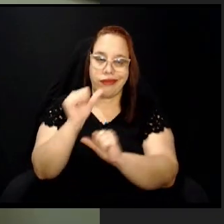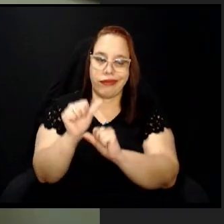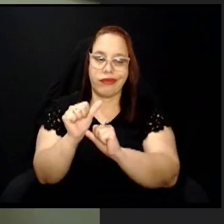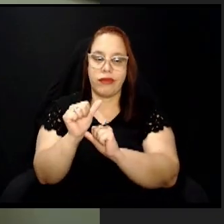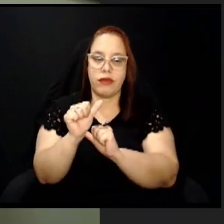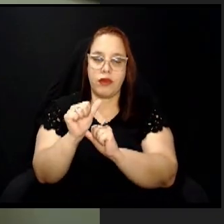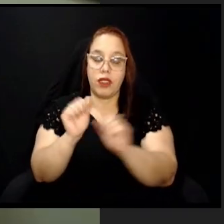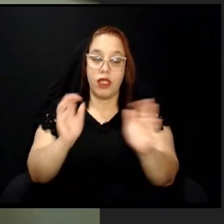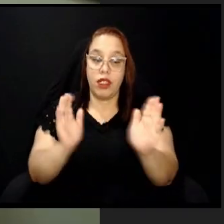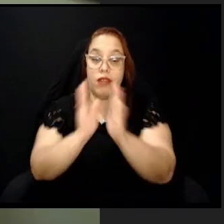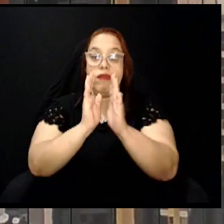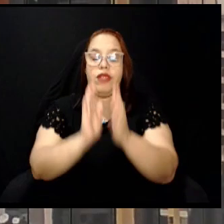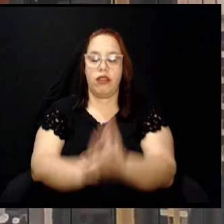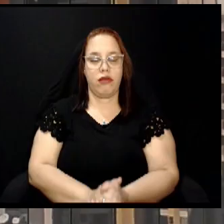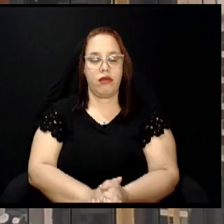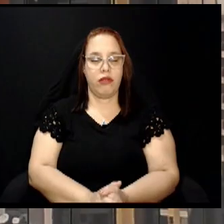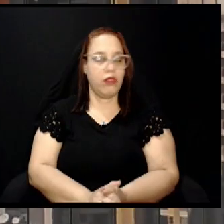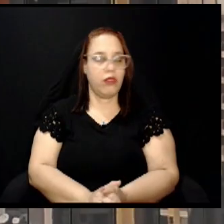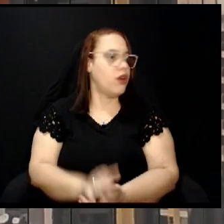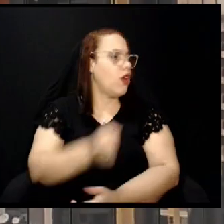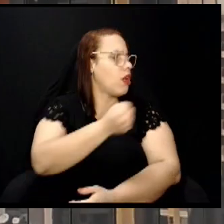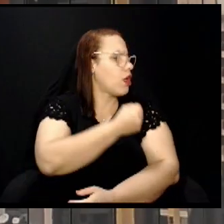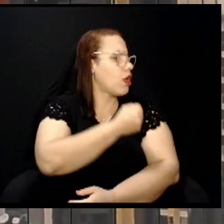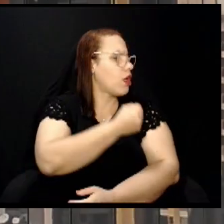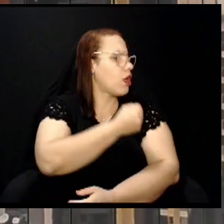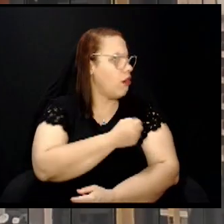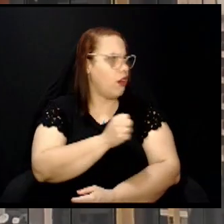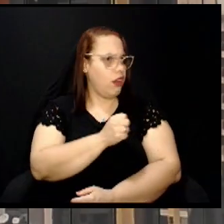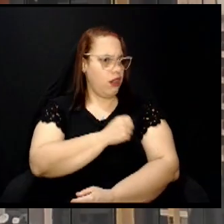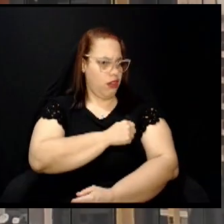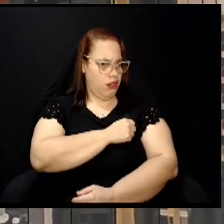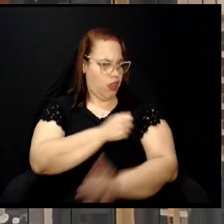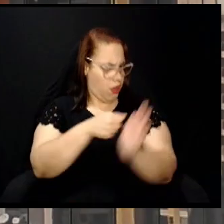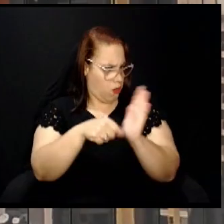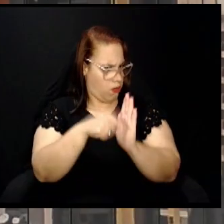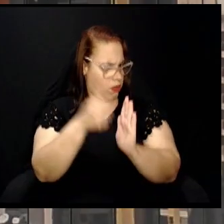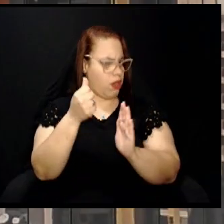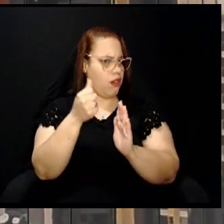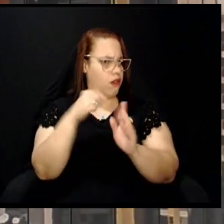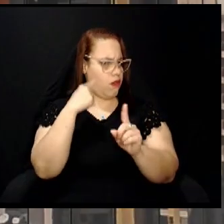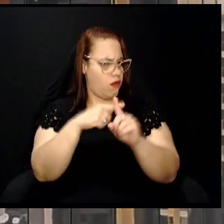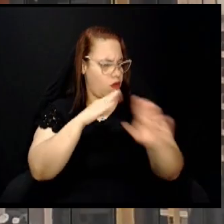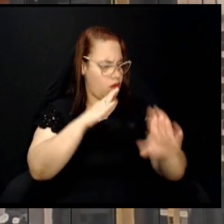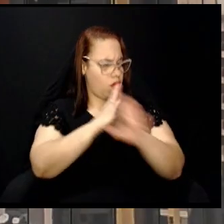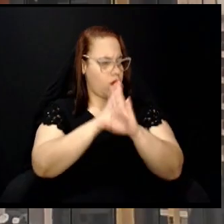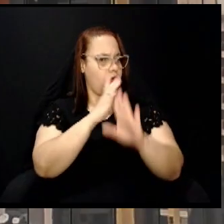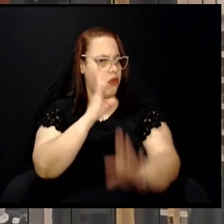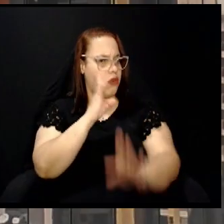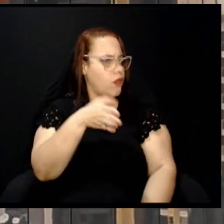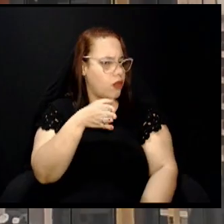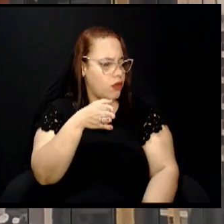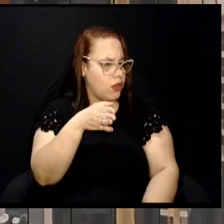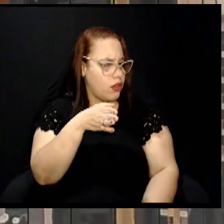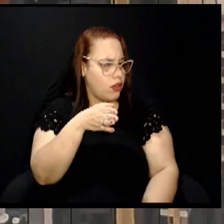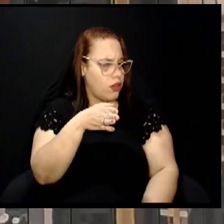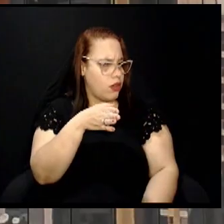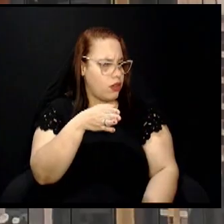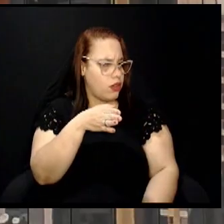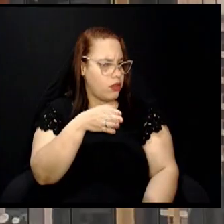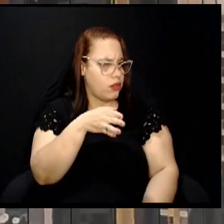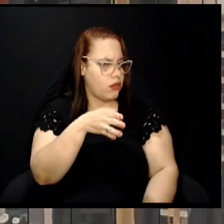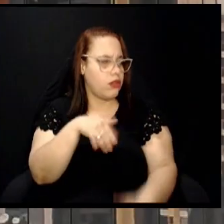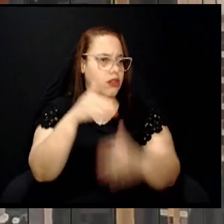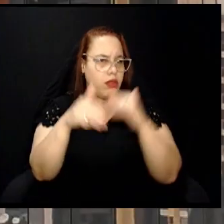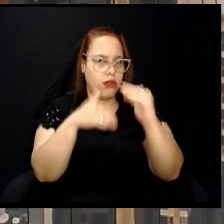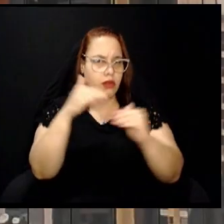climática que eles enfrentam. Esse número expressivo é a primeira vez que se encontra de uma vez só, né? Porque de uma vez só assim,